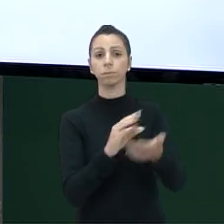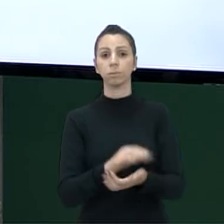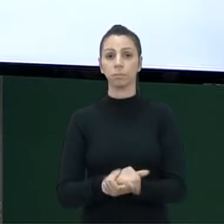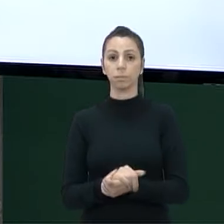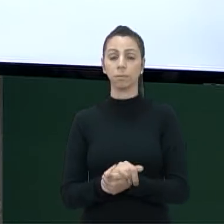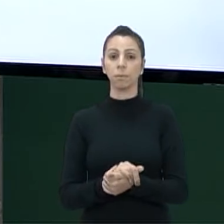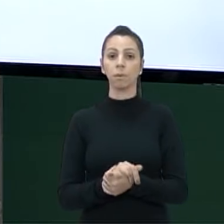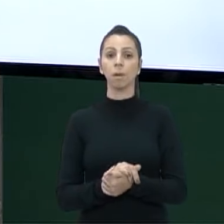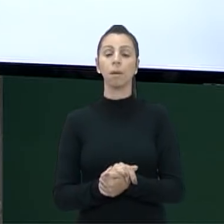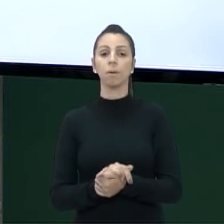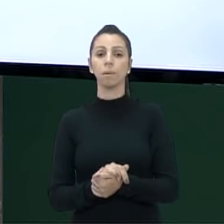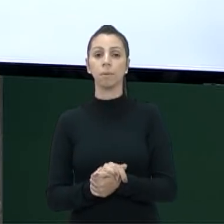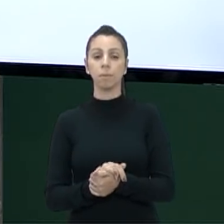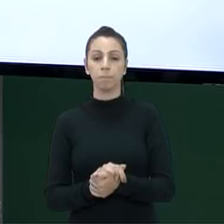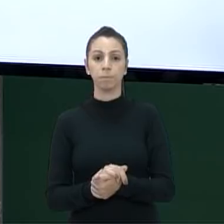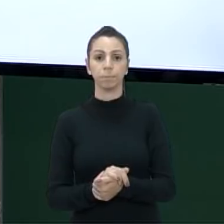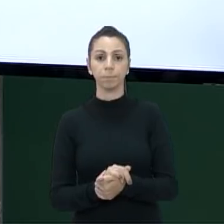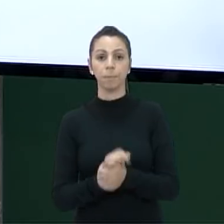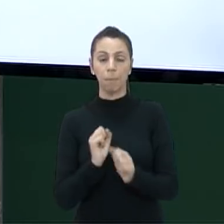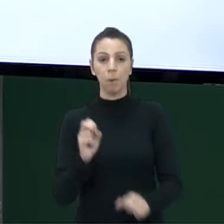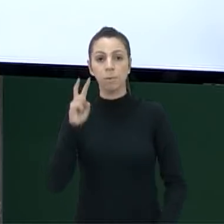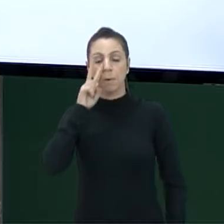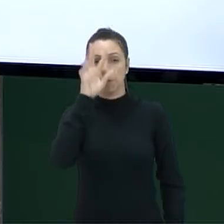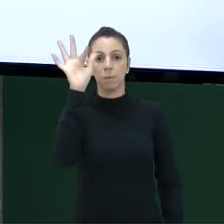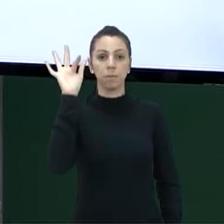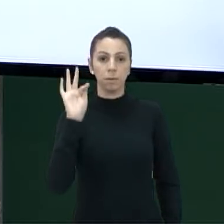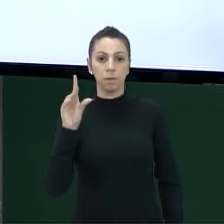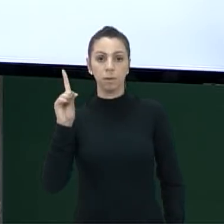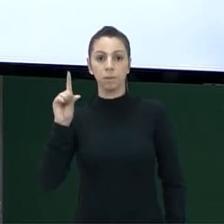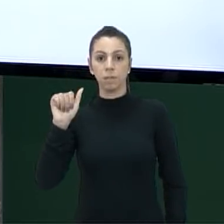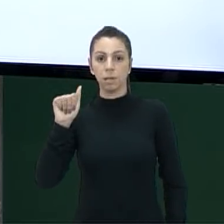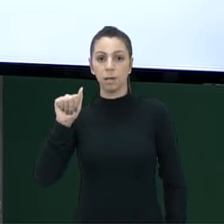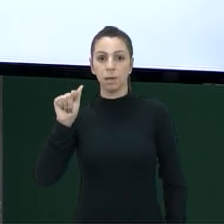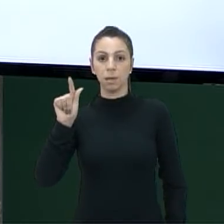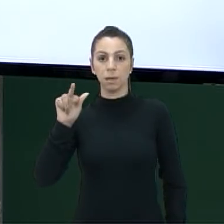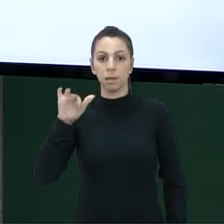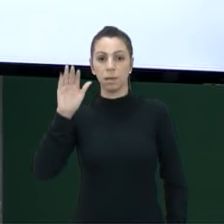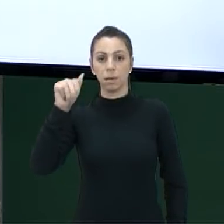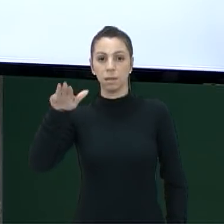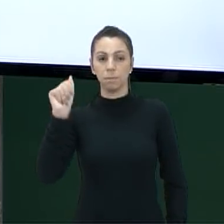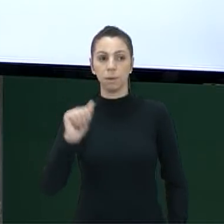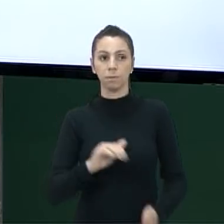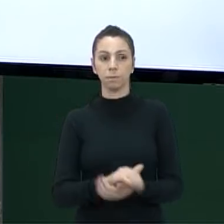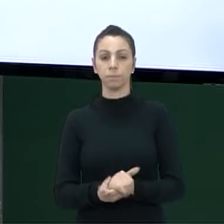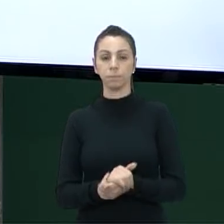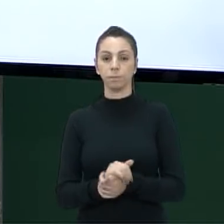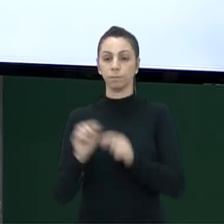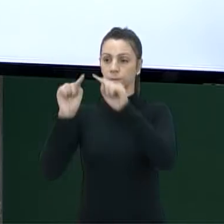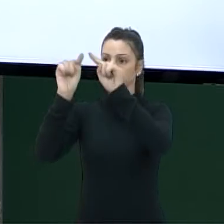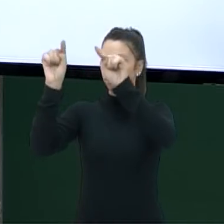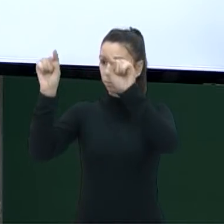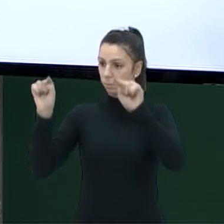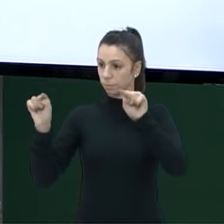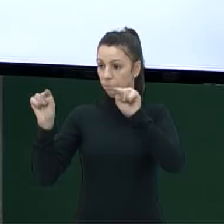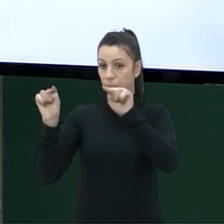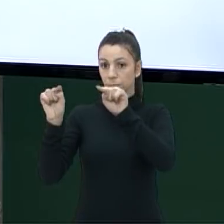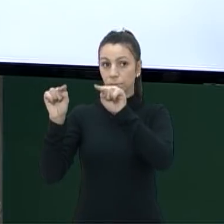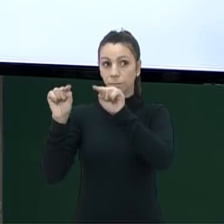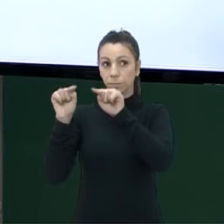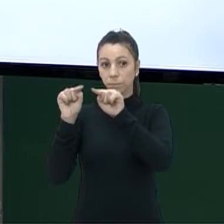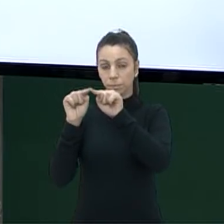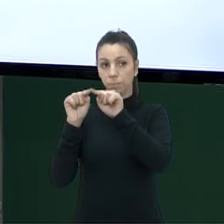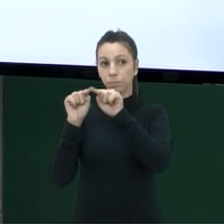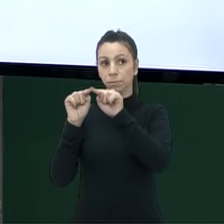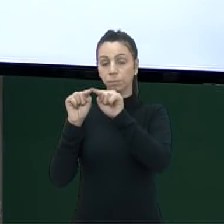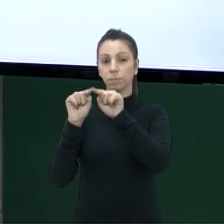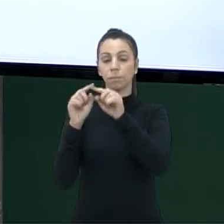pode associar como se fosse um diagrama de forças, né? Então, o que eu fiz aqui, né, um bloquinho, né? Fiz aqui uma caixinha, literalmente,